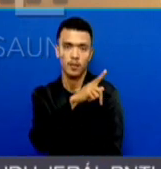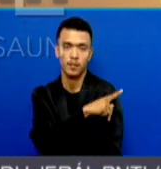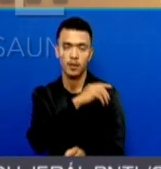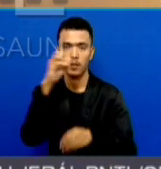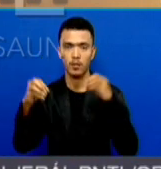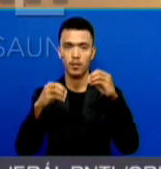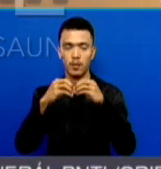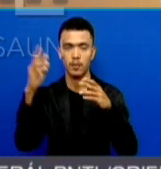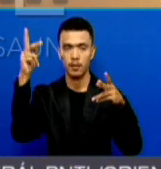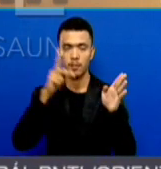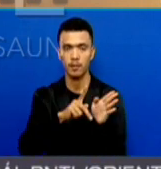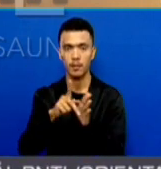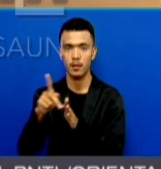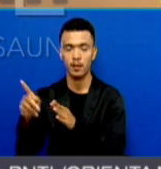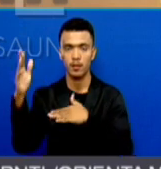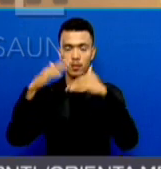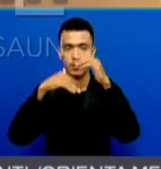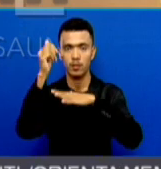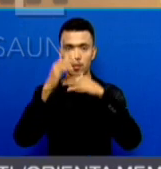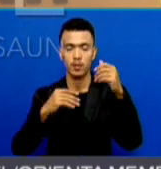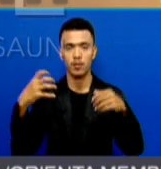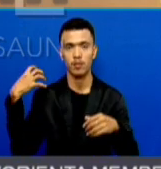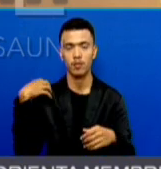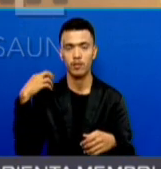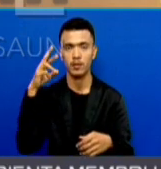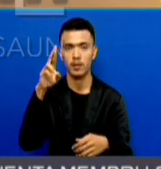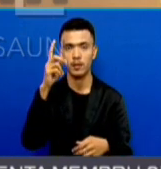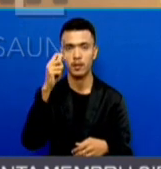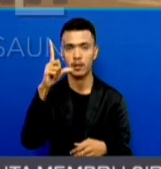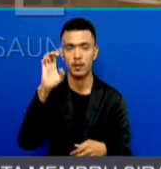plano construção edifício central RTTLP.